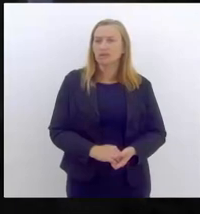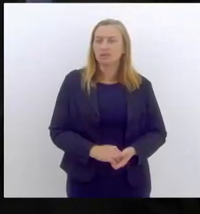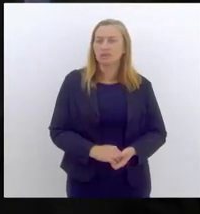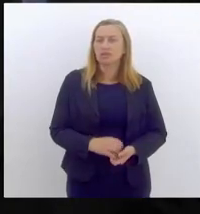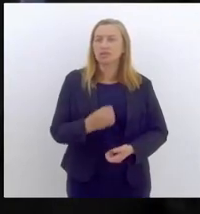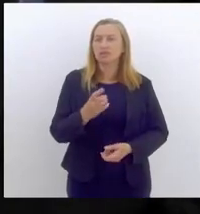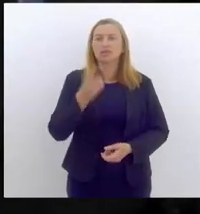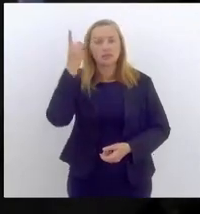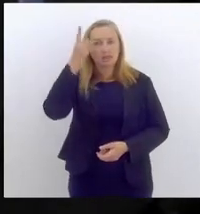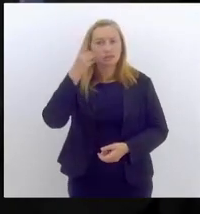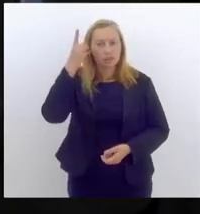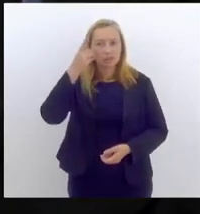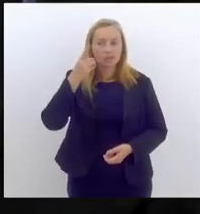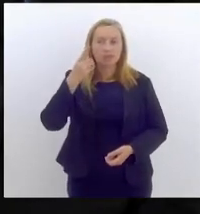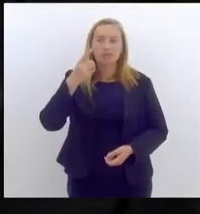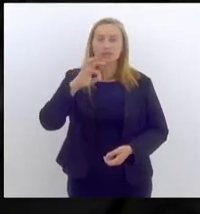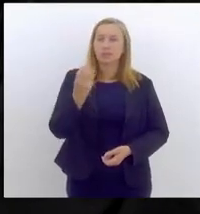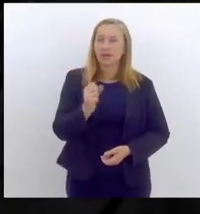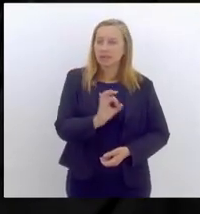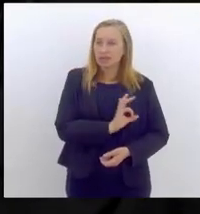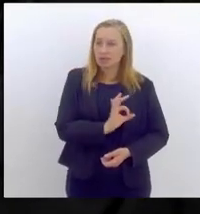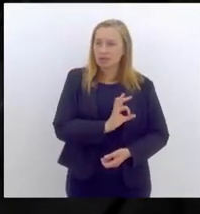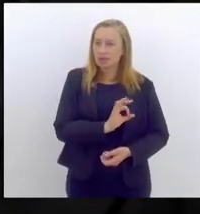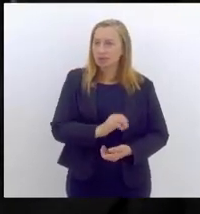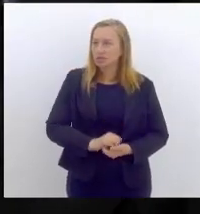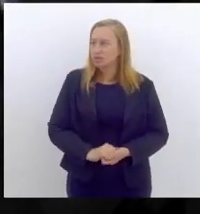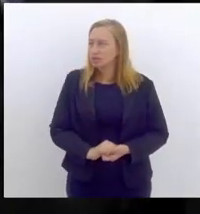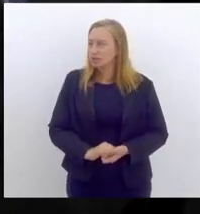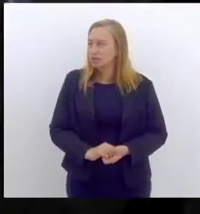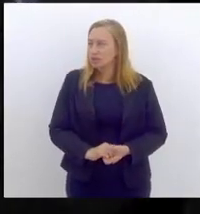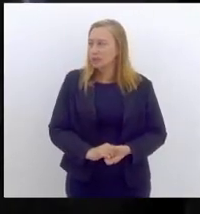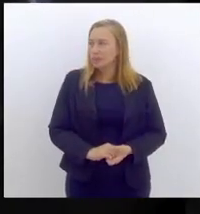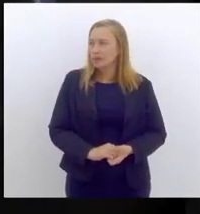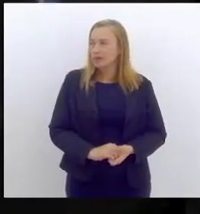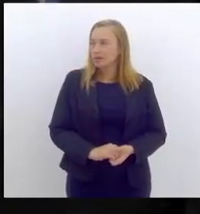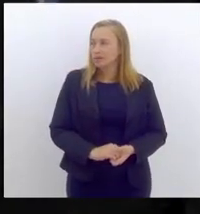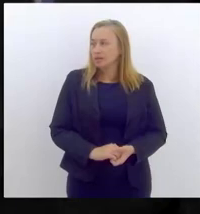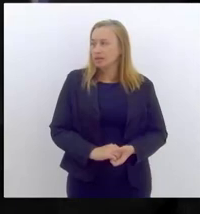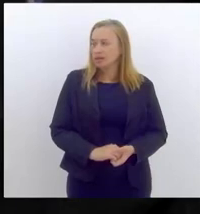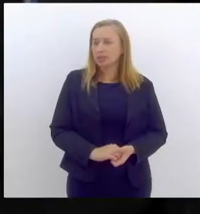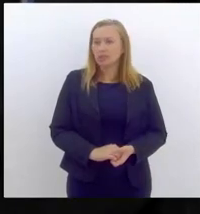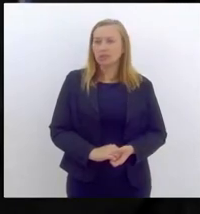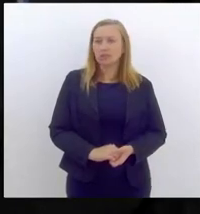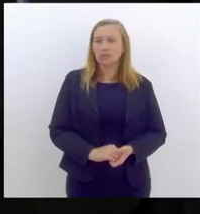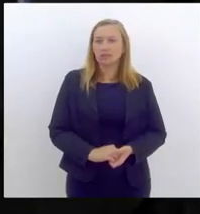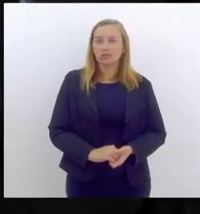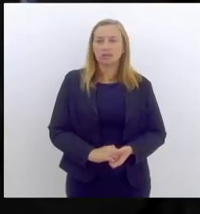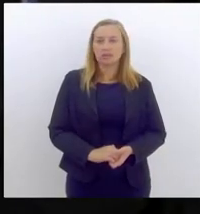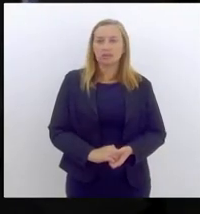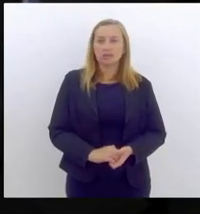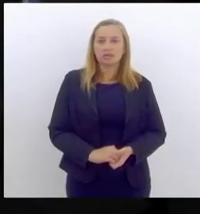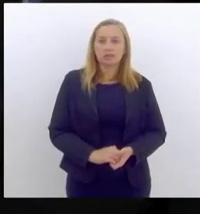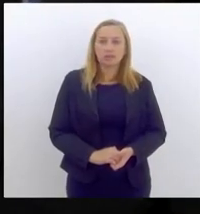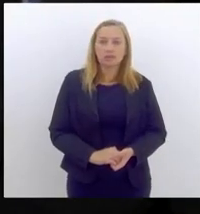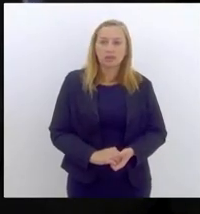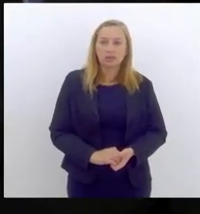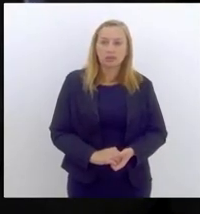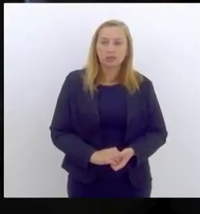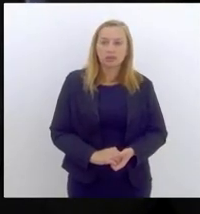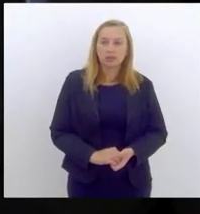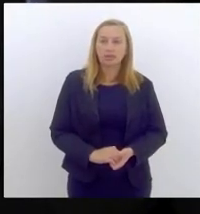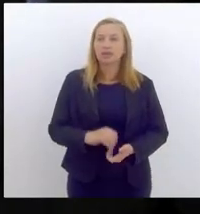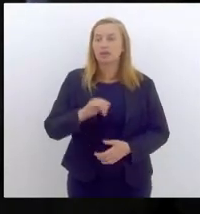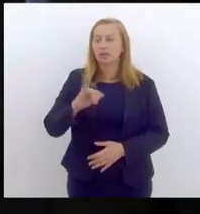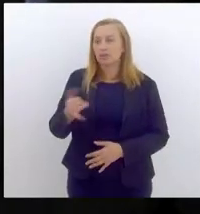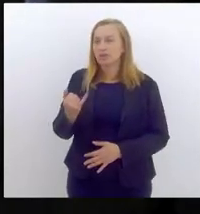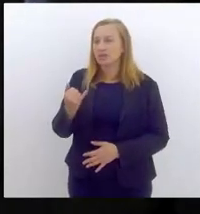Deputada Marta Rocha, deputado Valdeci, deputada Tia Ju, deputado Carlos Mink, que hoje nos preside. Aproveitando para